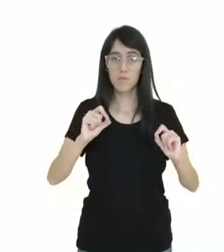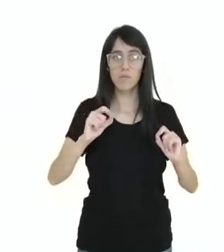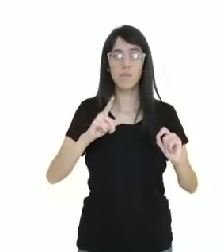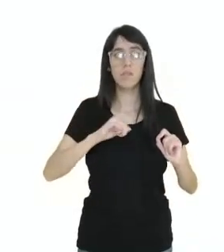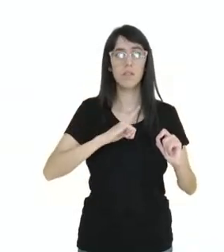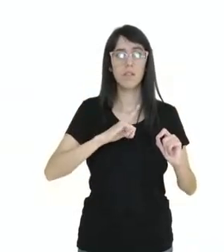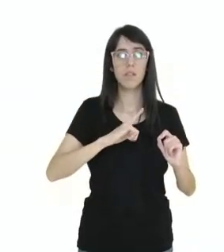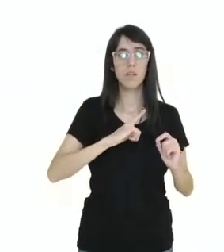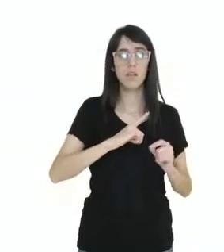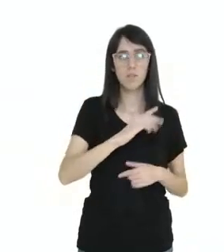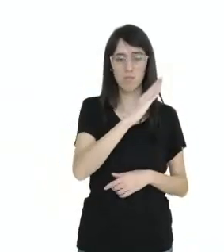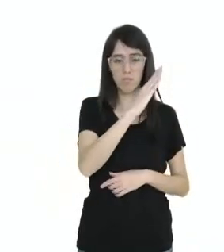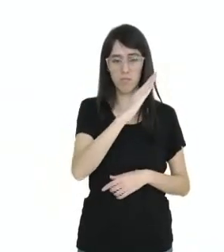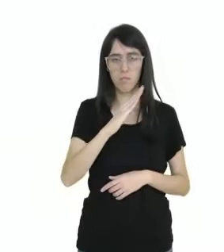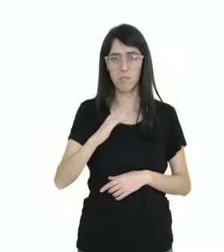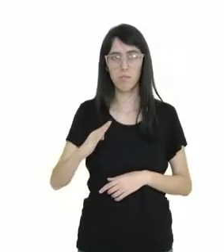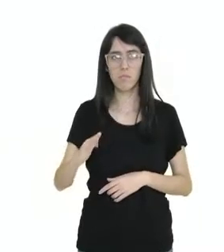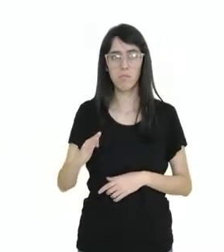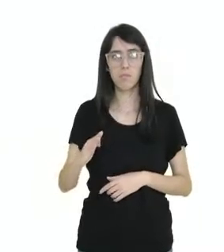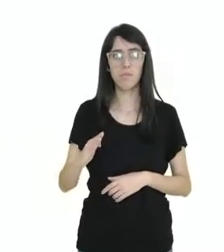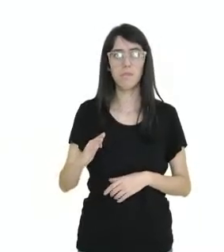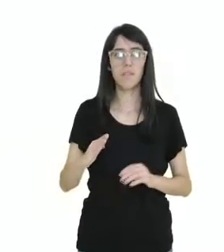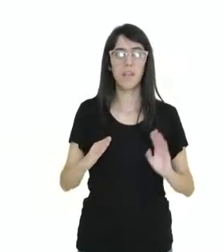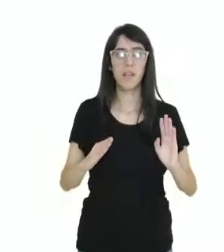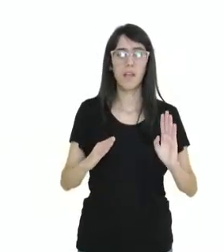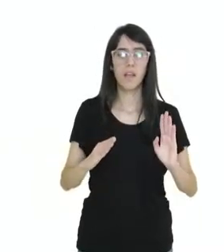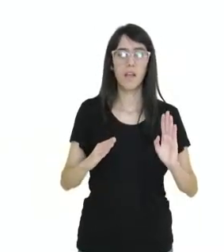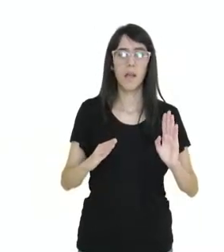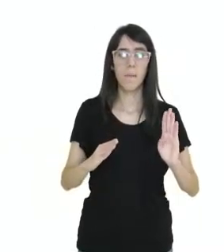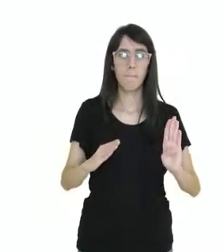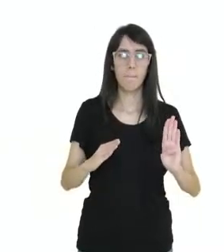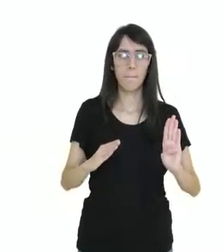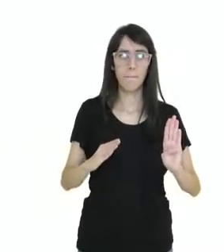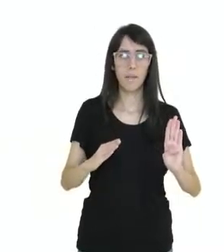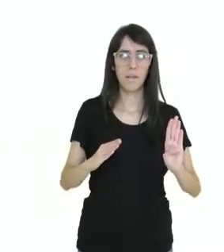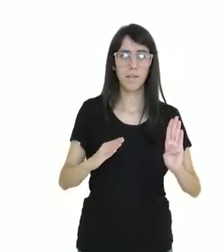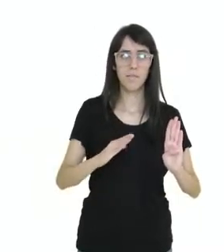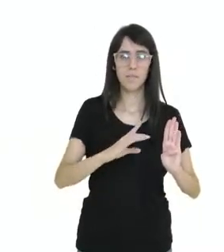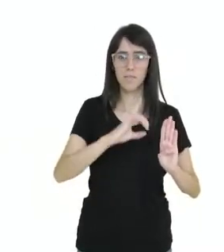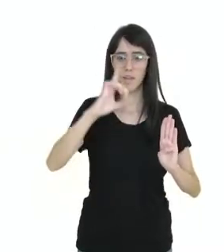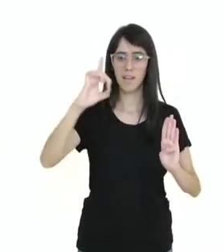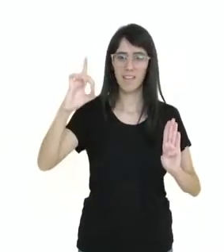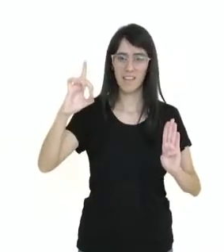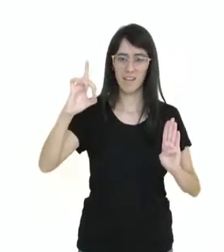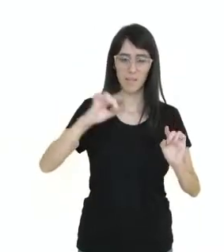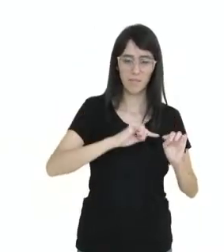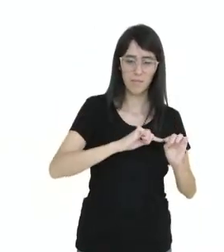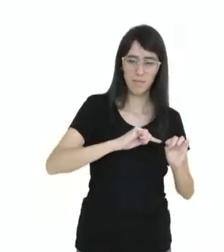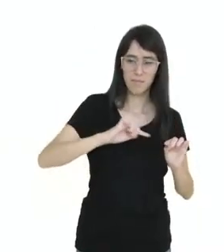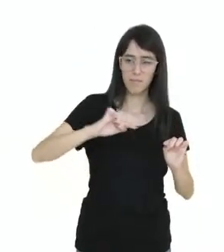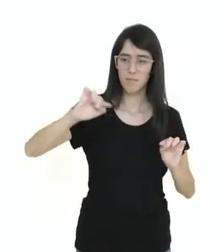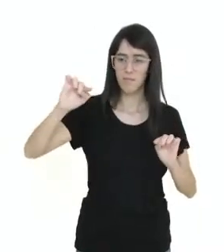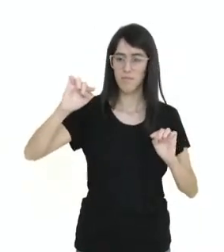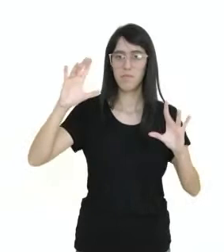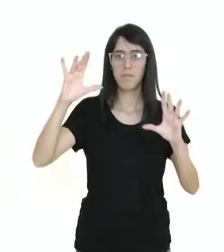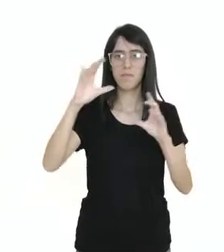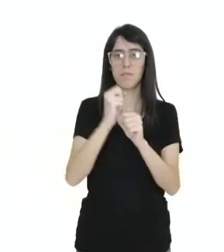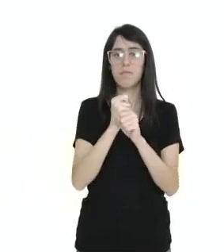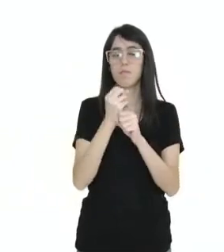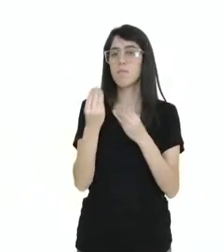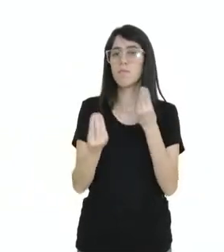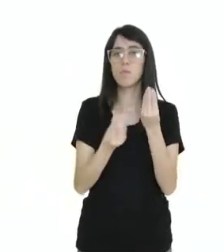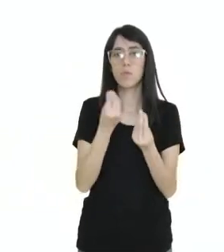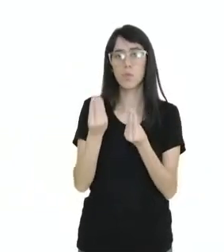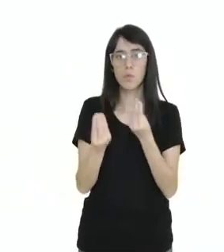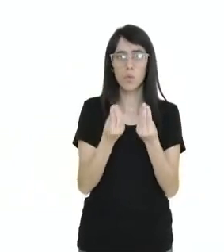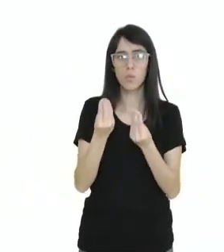BD. Então, olha o desenho. BD, essa diagonal aqui ele quer saber do trapézio da figura, que é um